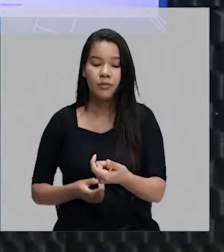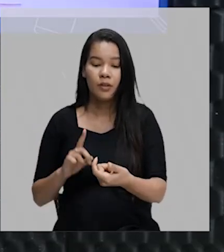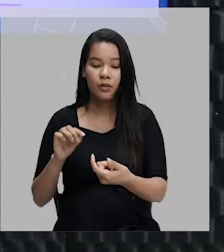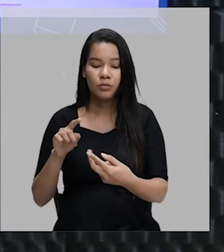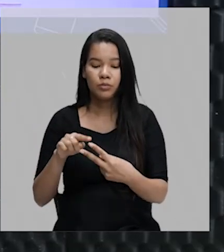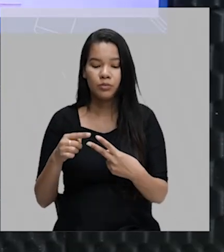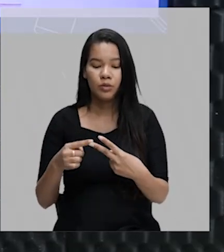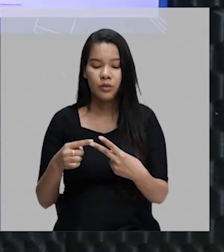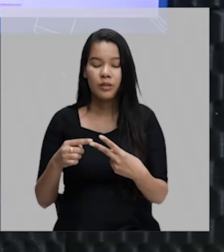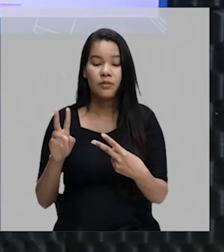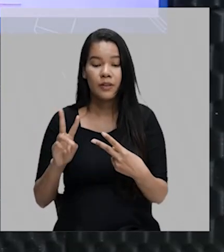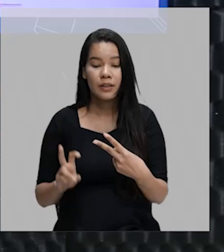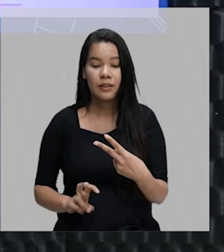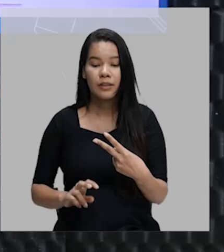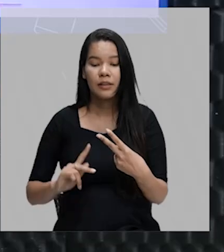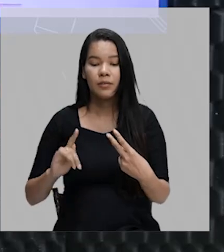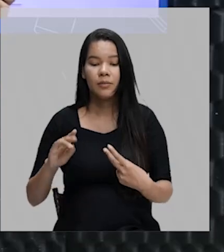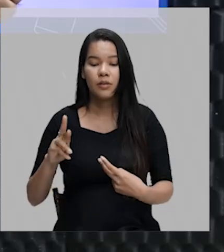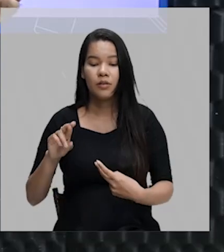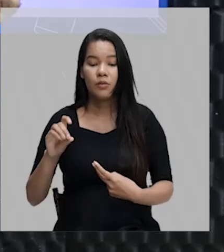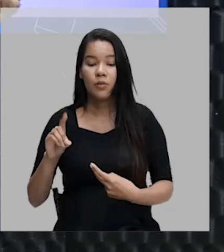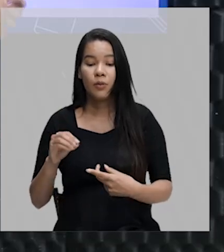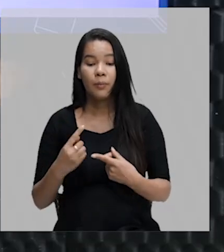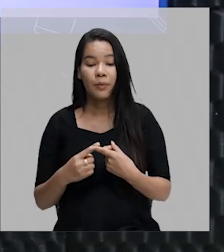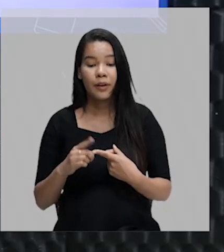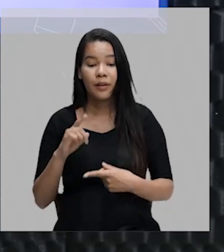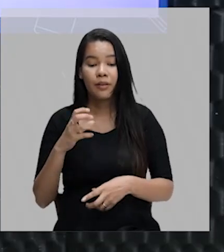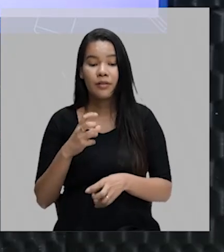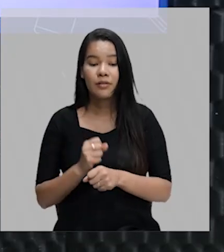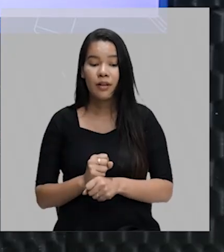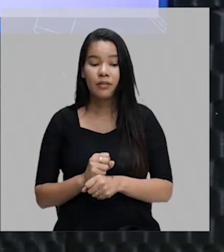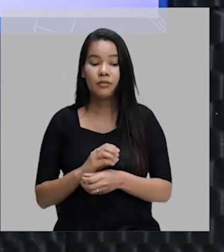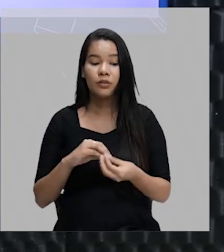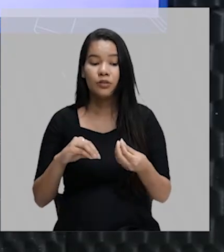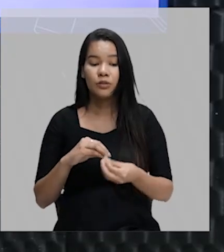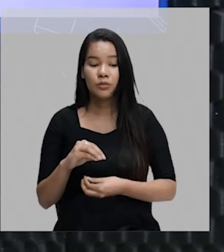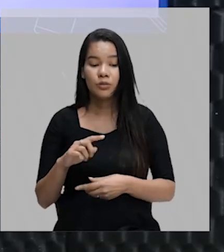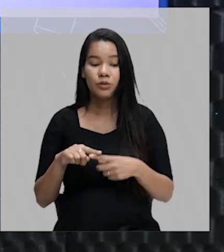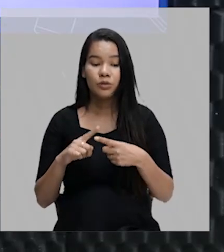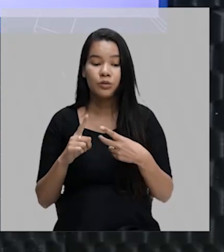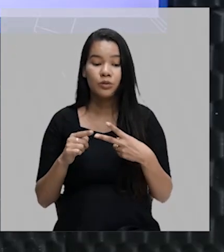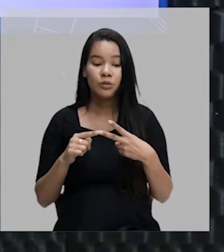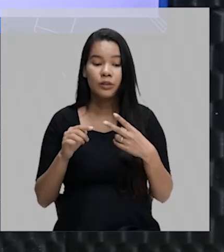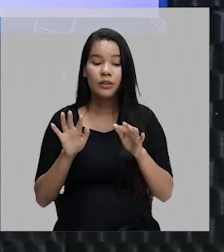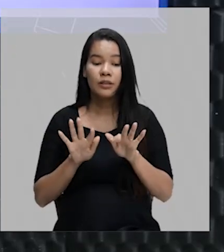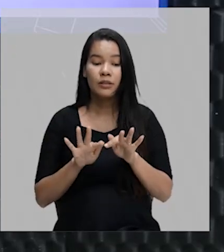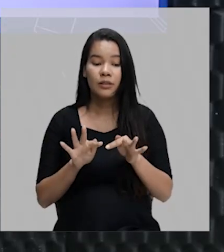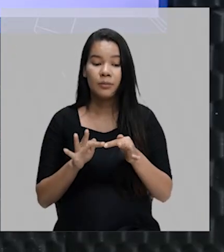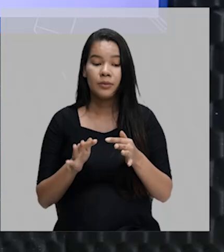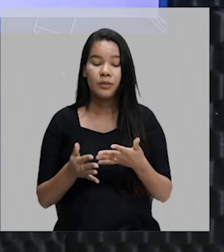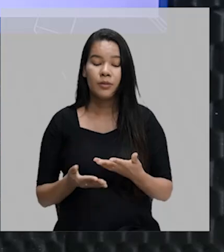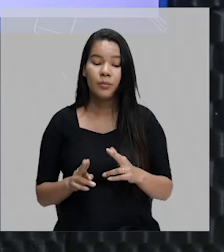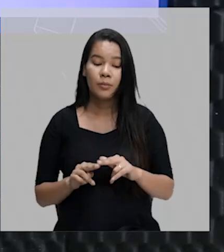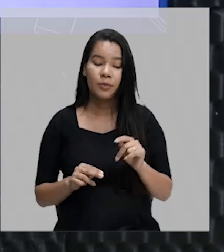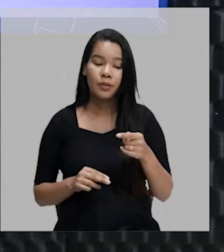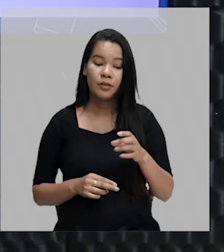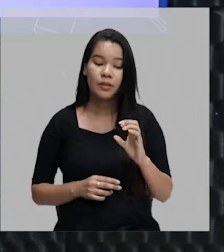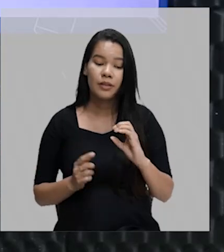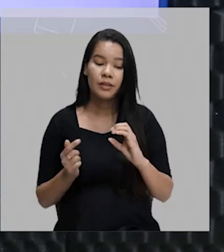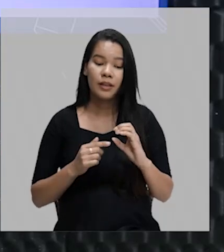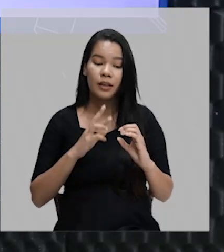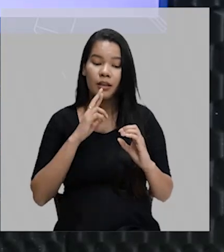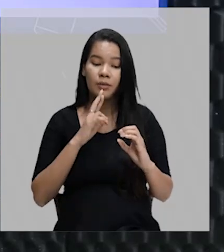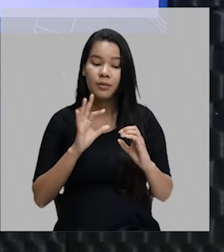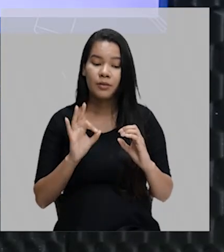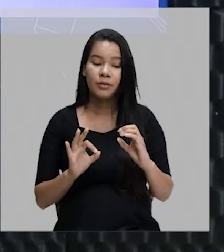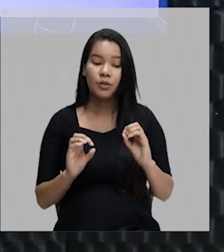híbrido porque ele é resultado do cruzamento de 2 híbridos simples. Por isso que a alternativa correta vai ser a letra